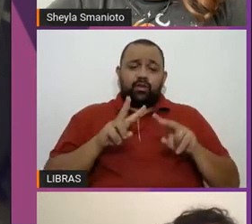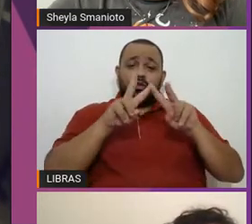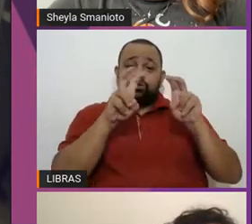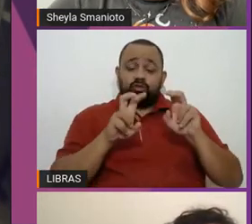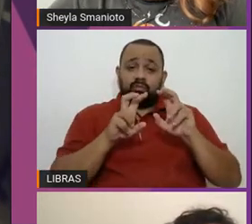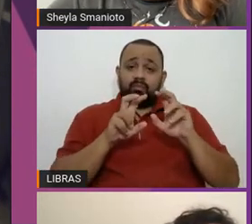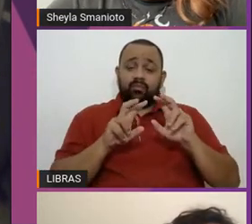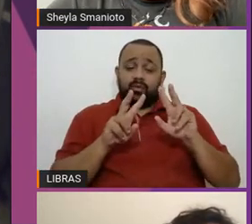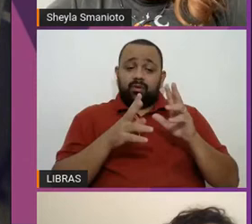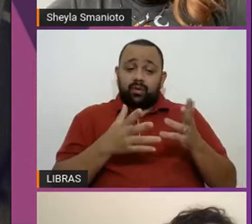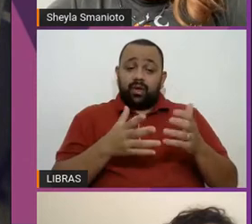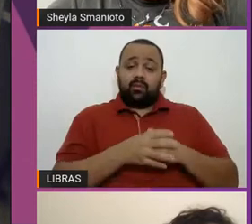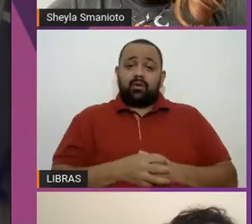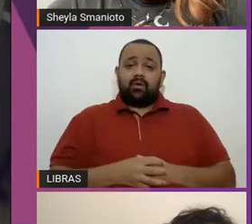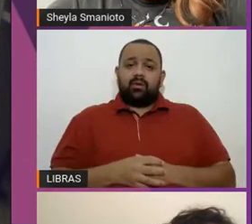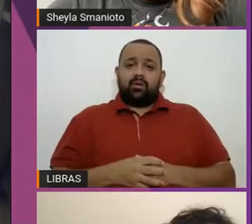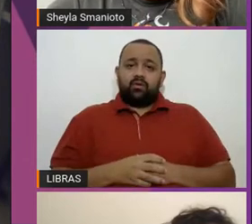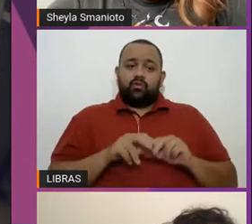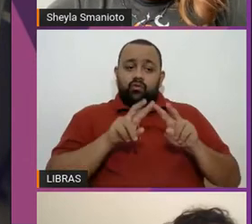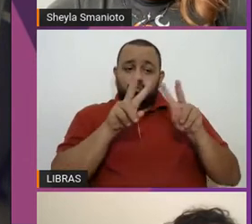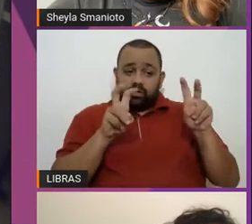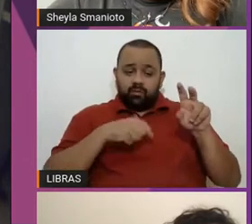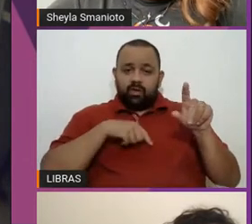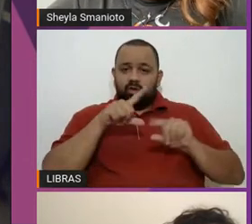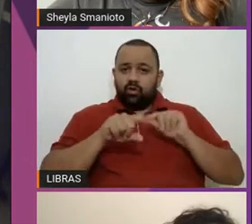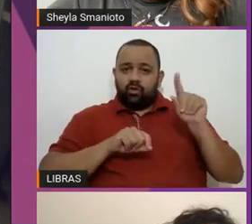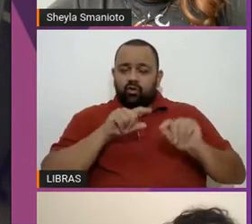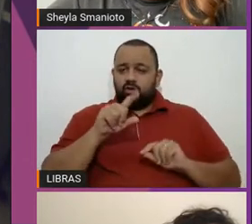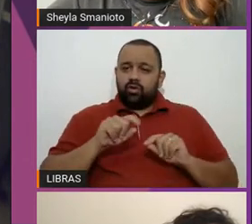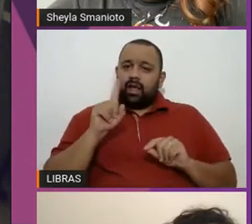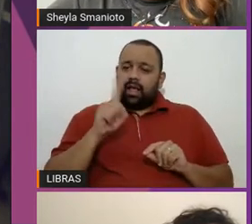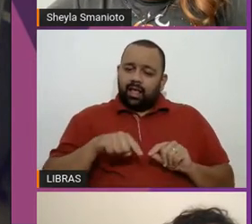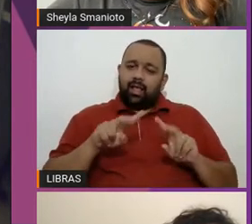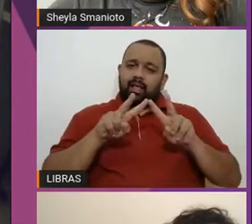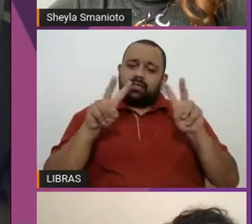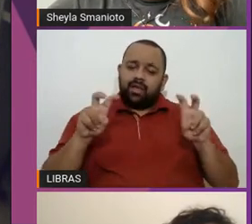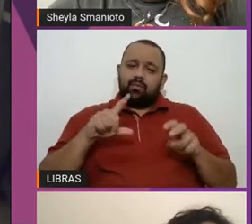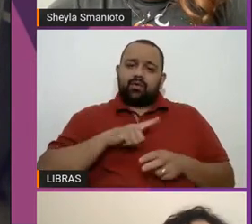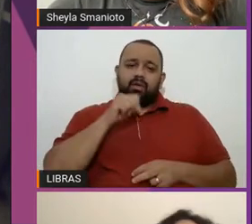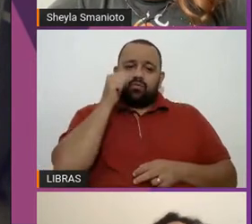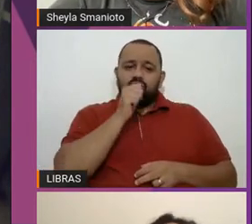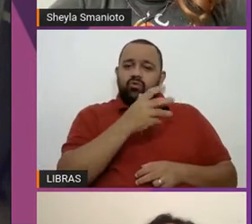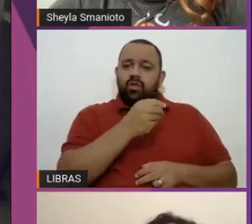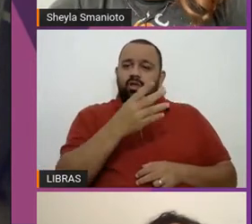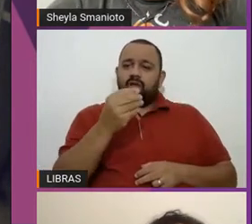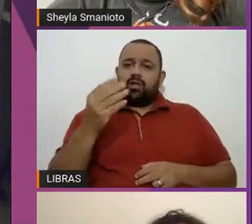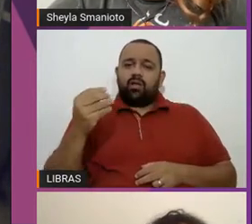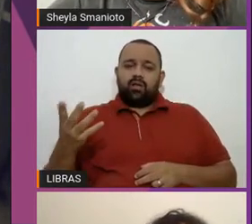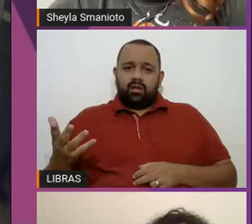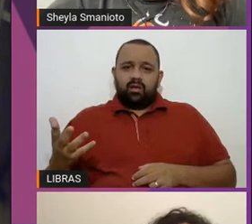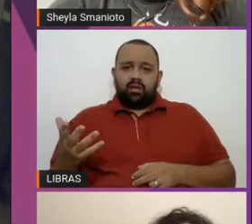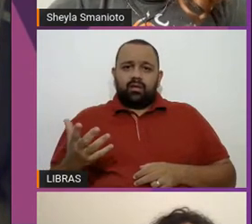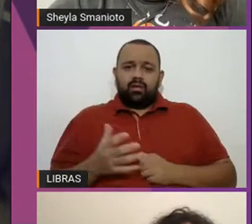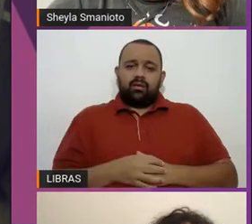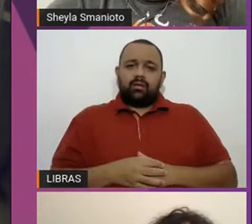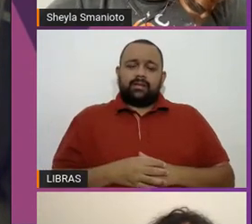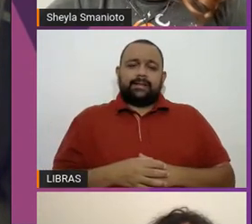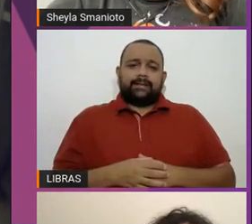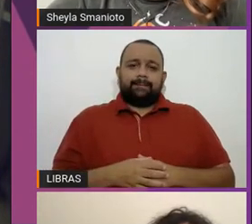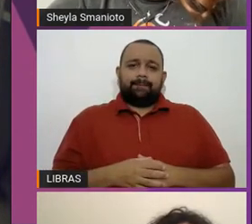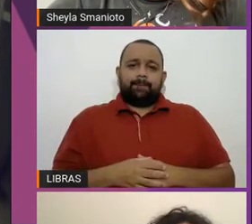tema então geralmente os temas que tem muitas mulheres no meio